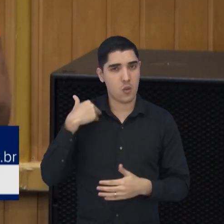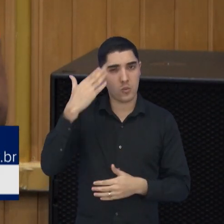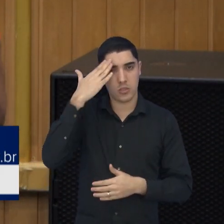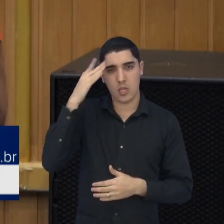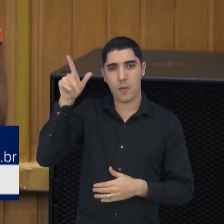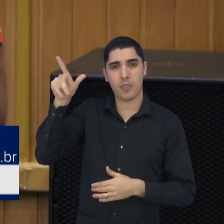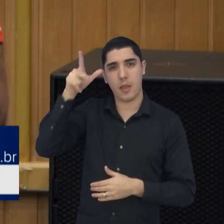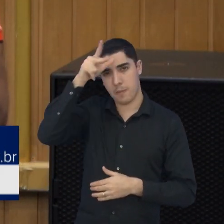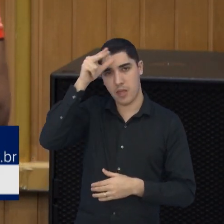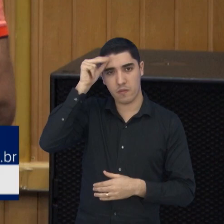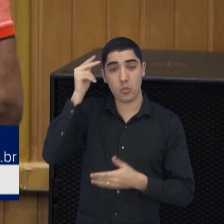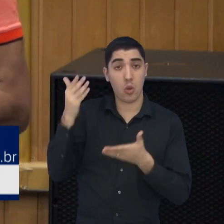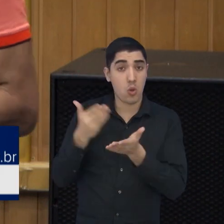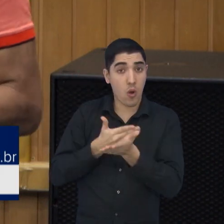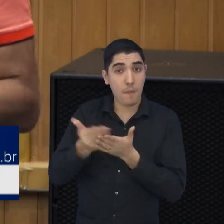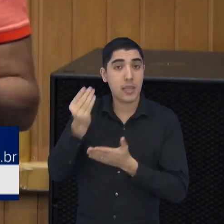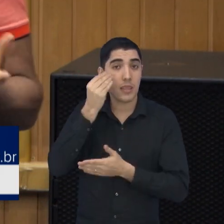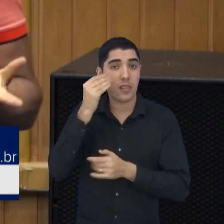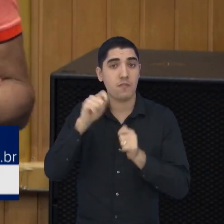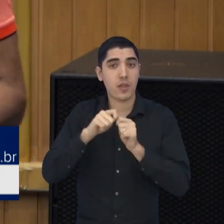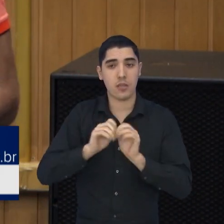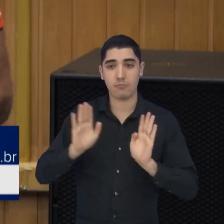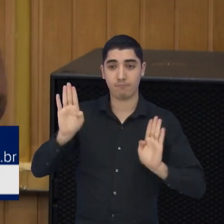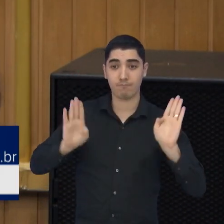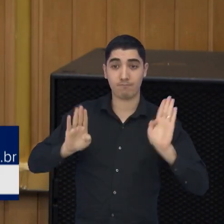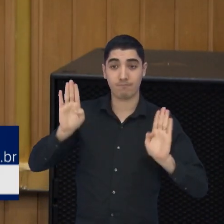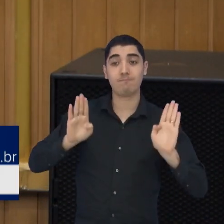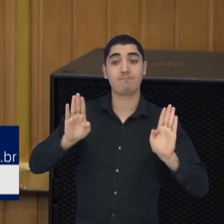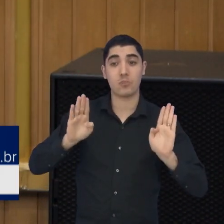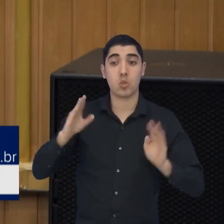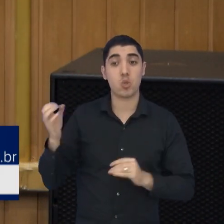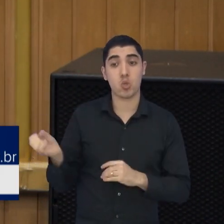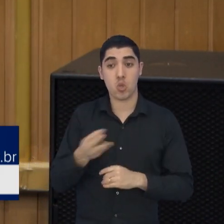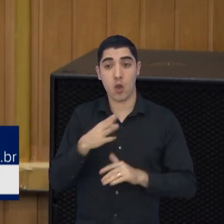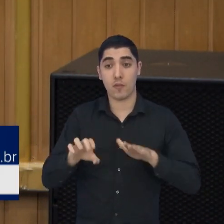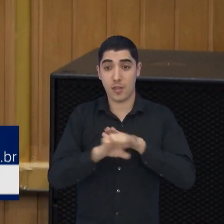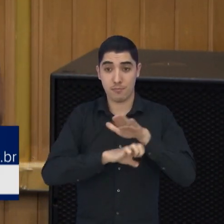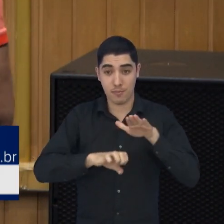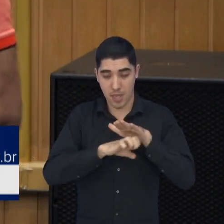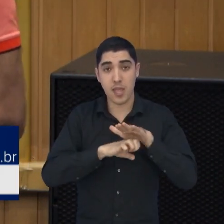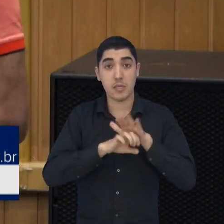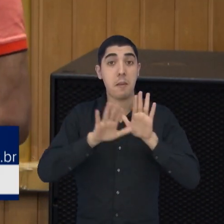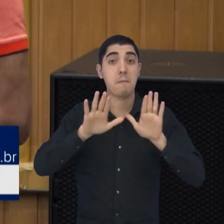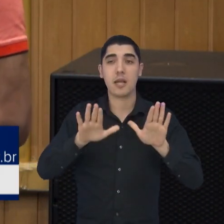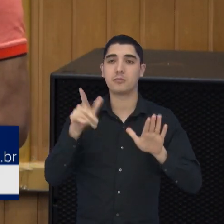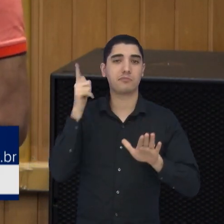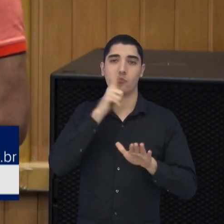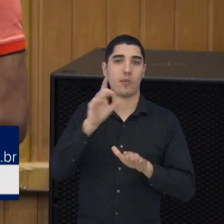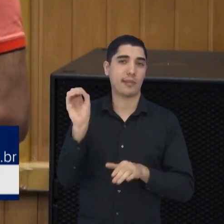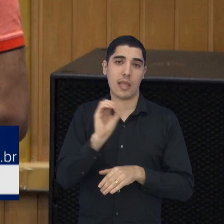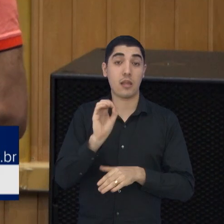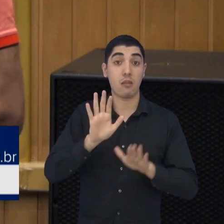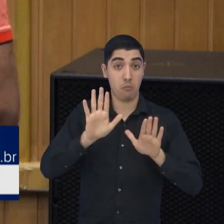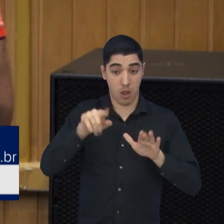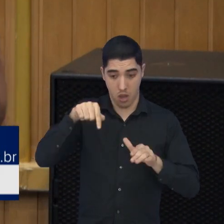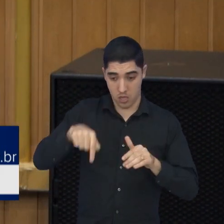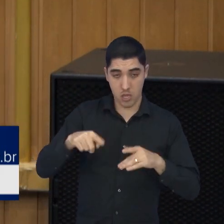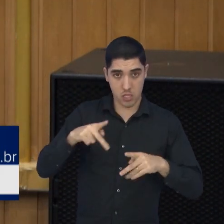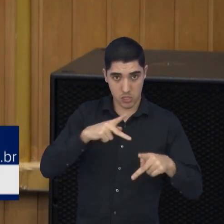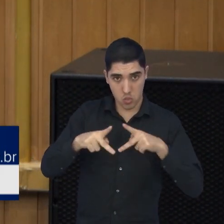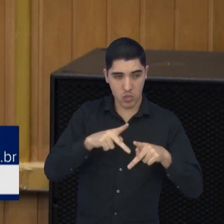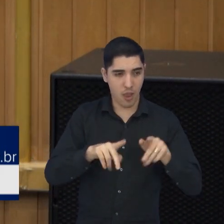licitação do transporte e não tem tido sucesso. Mas as empresas que estão aqui no nosso